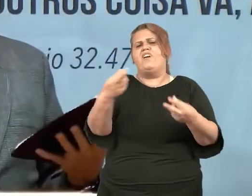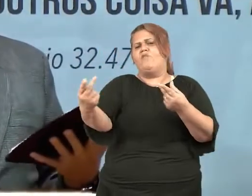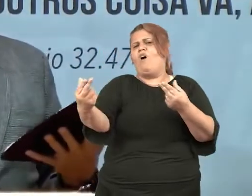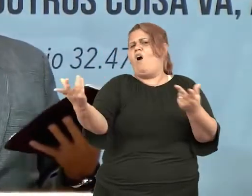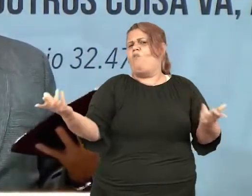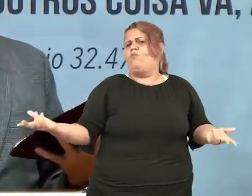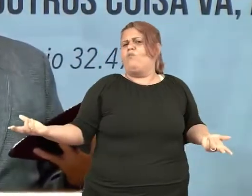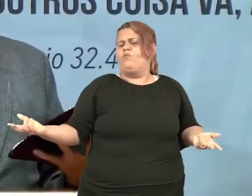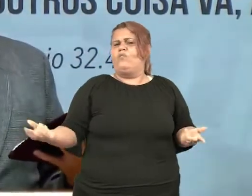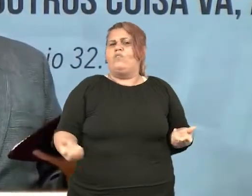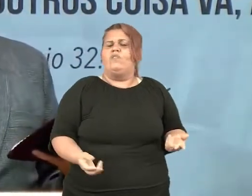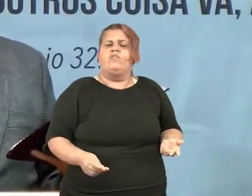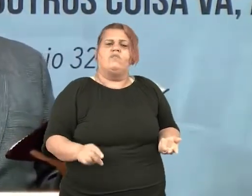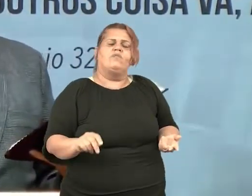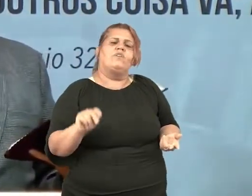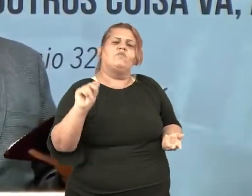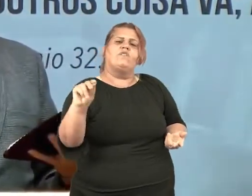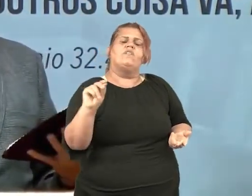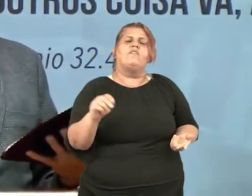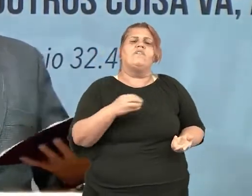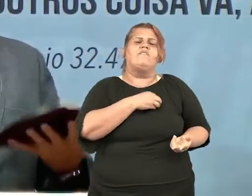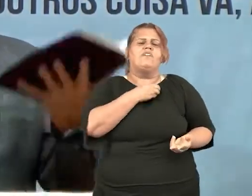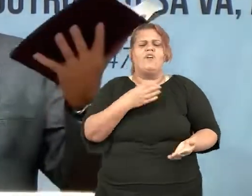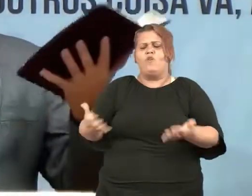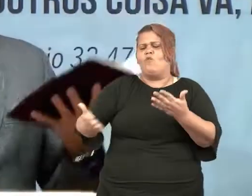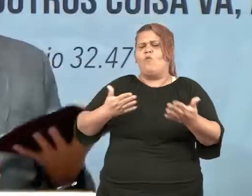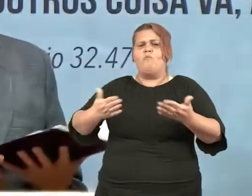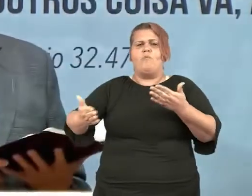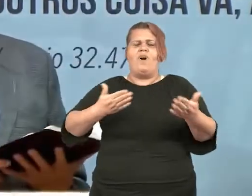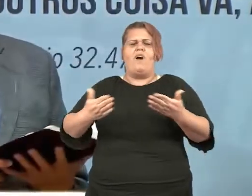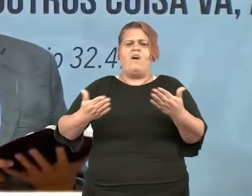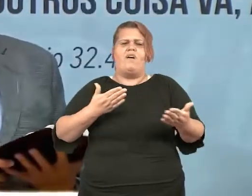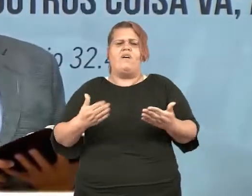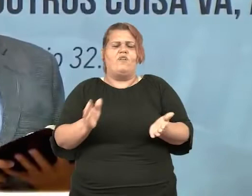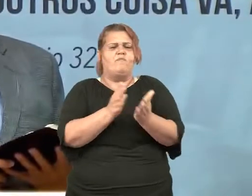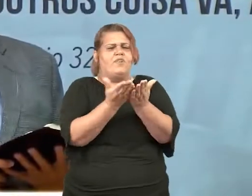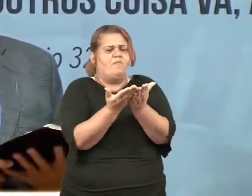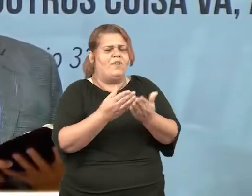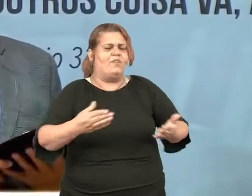Bíblia compara a nossa vida como um corredor veloz,